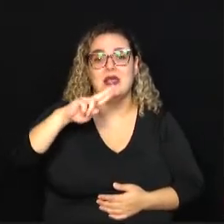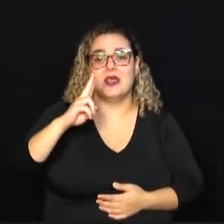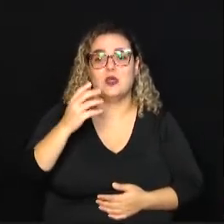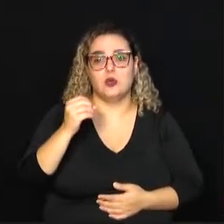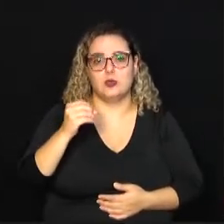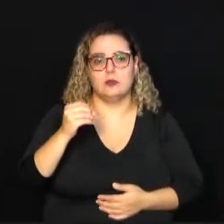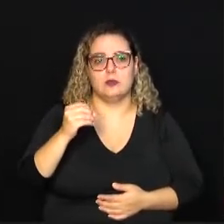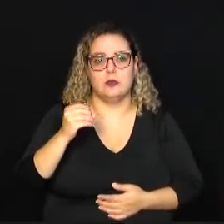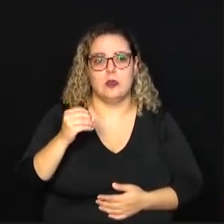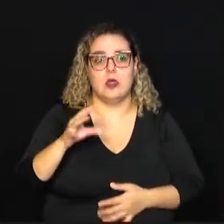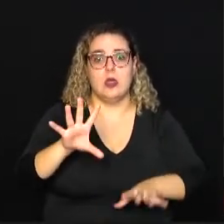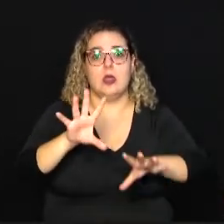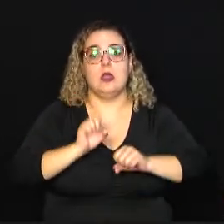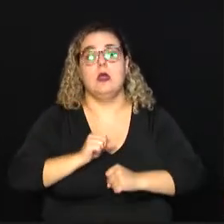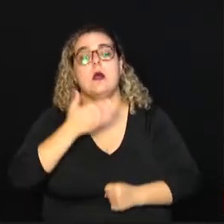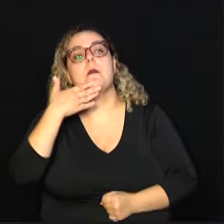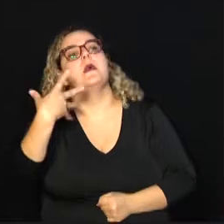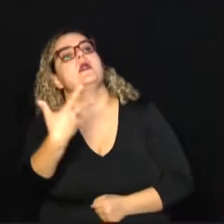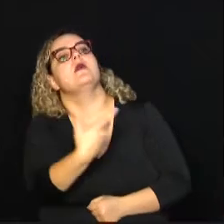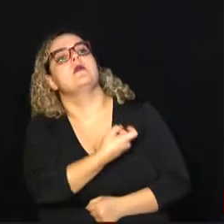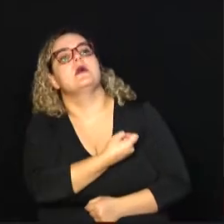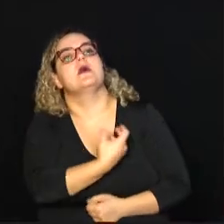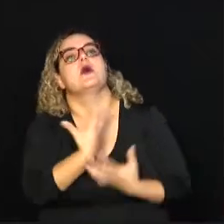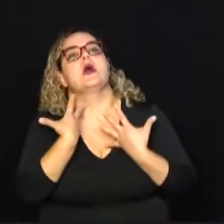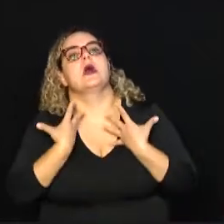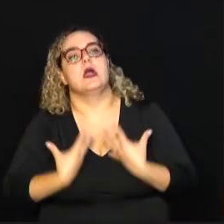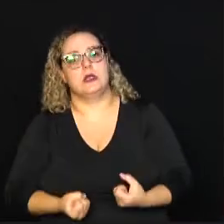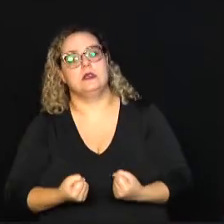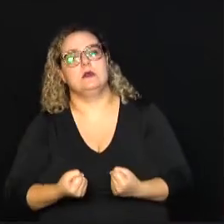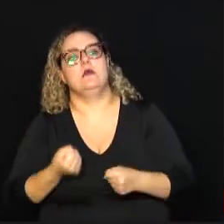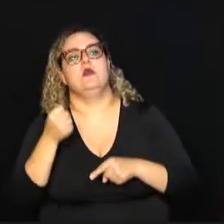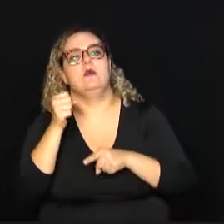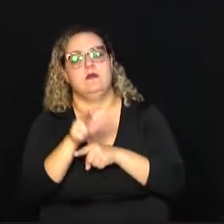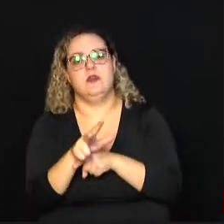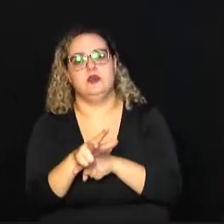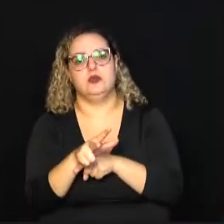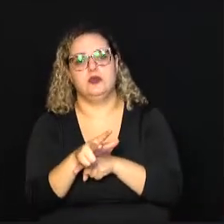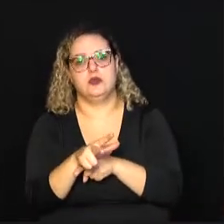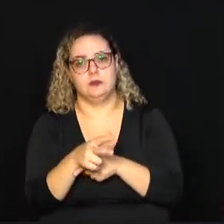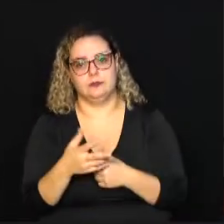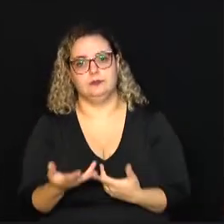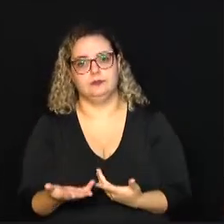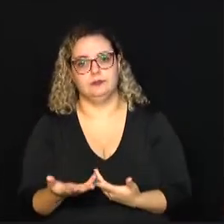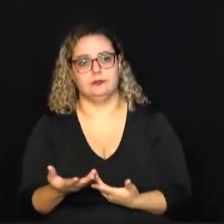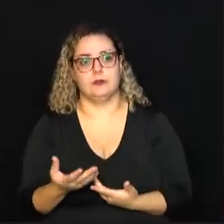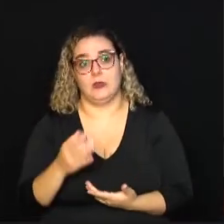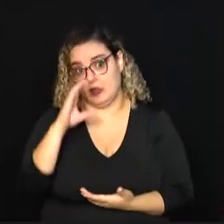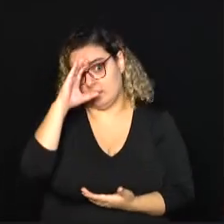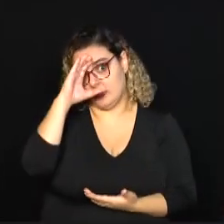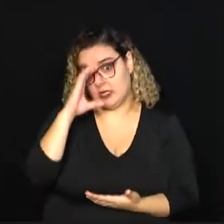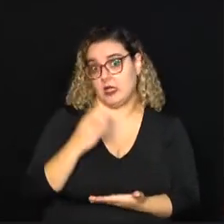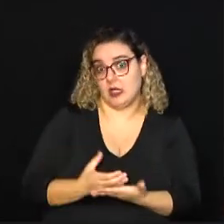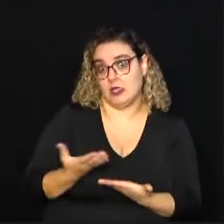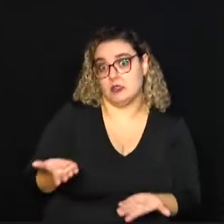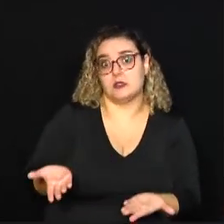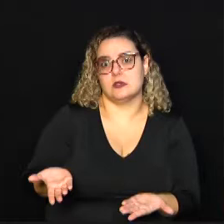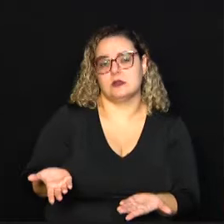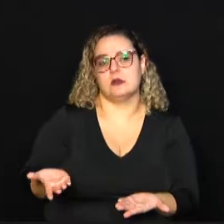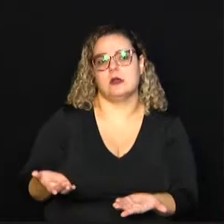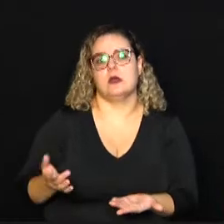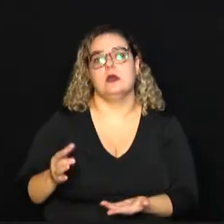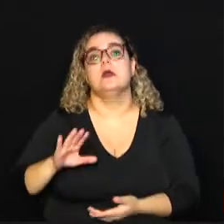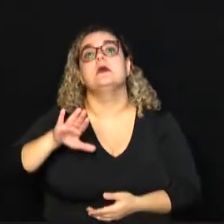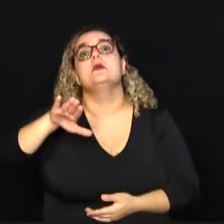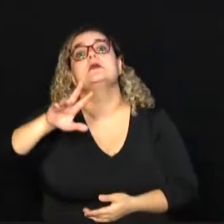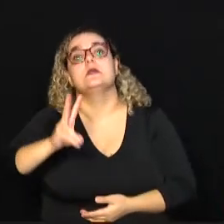que foi o vírus. Supondo que, certamente ele estava convencido disso, de que uma vez que você contraiu